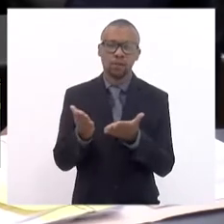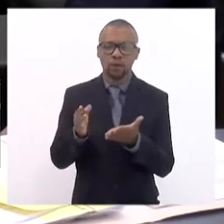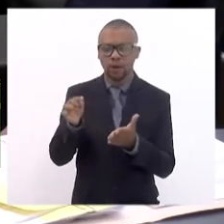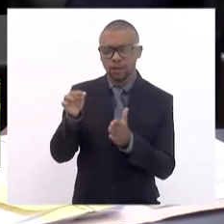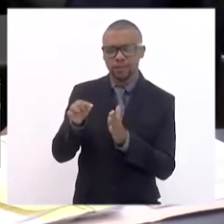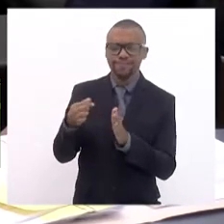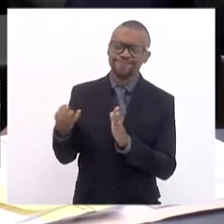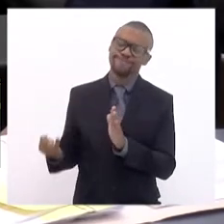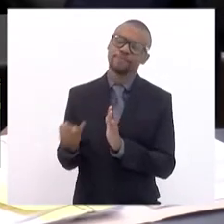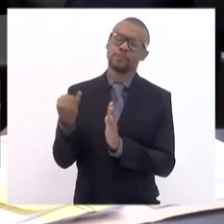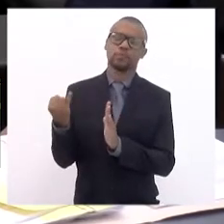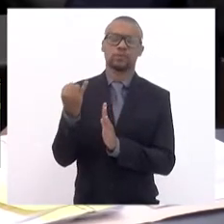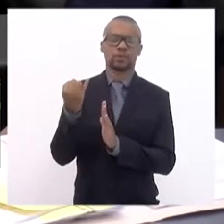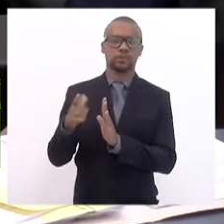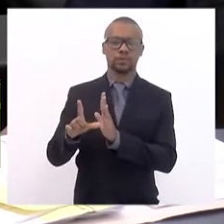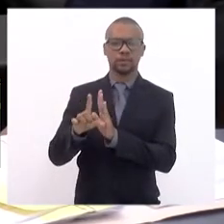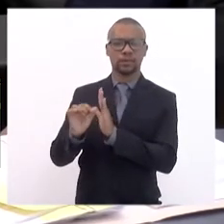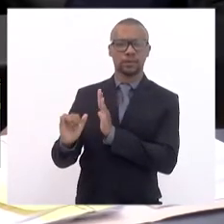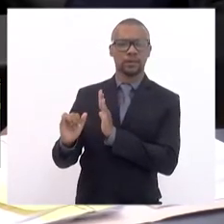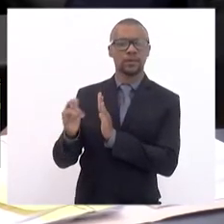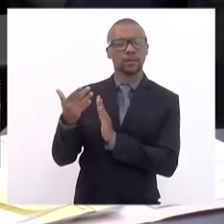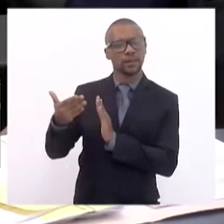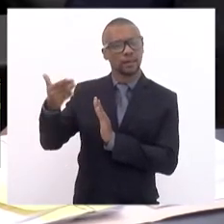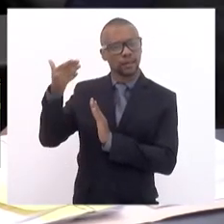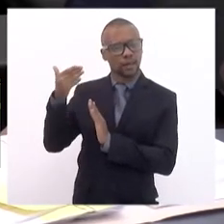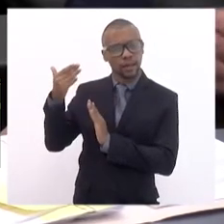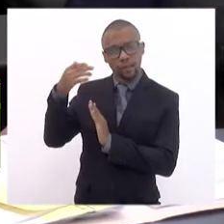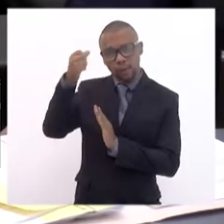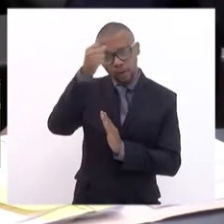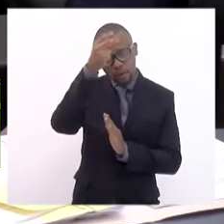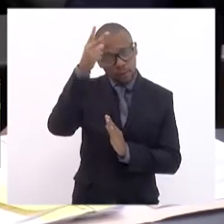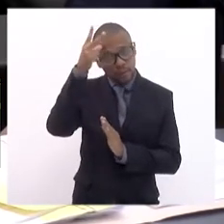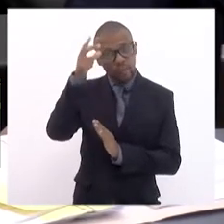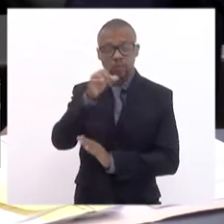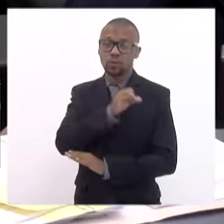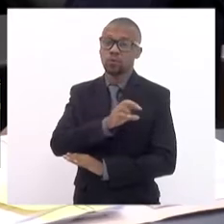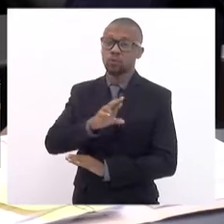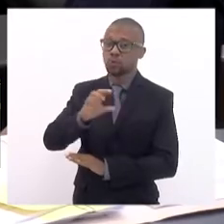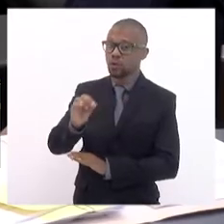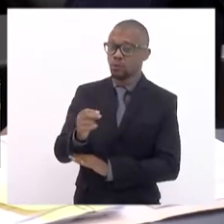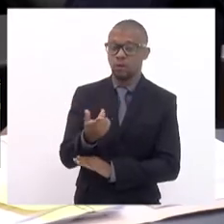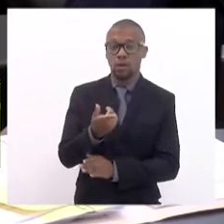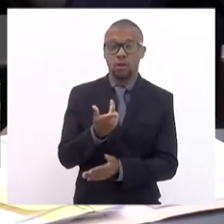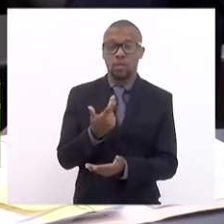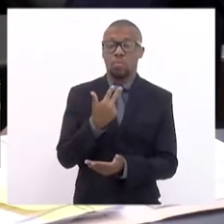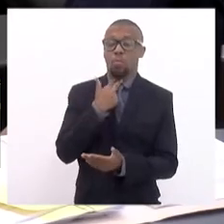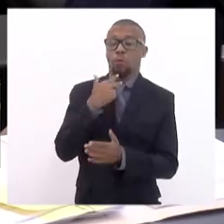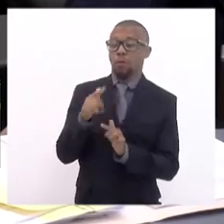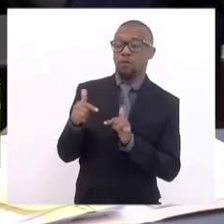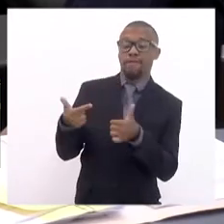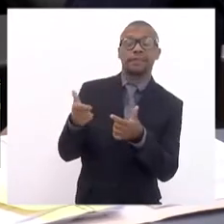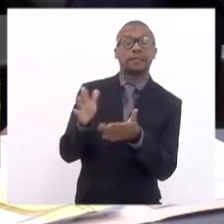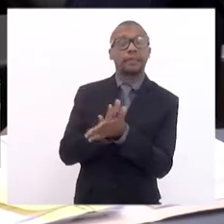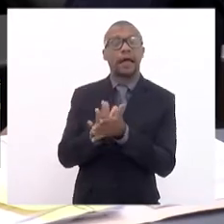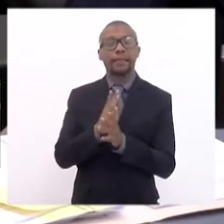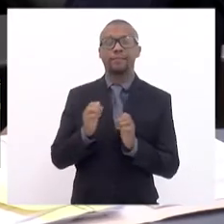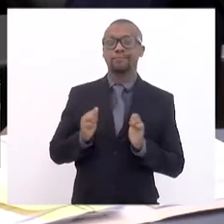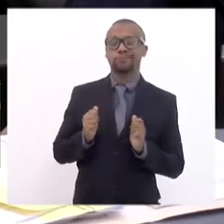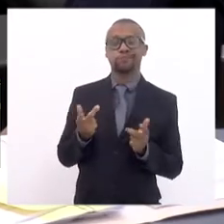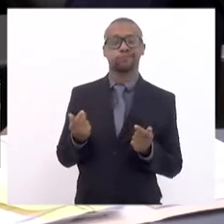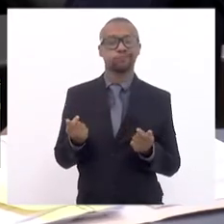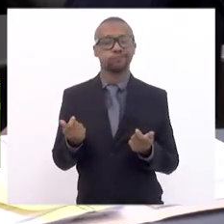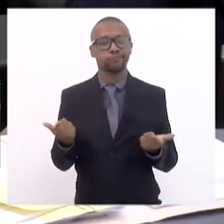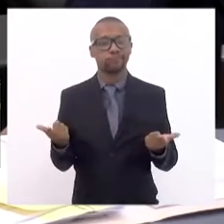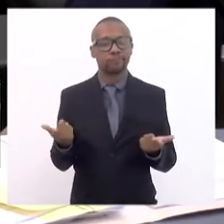muito, muito importante, né? Na época, o município do Rio de Janeiro não tomou a atitude que devia ter tomado para, né,